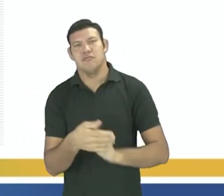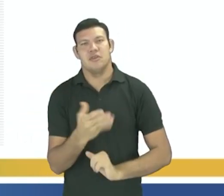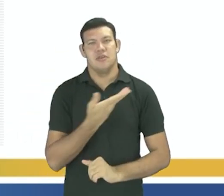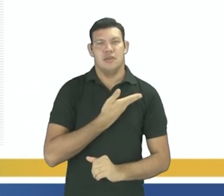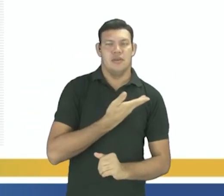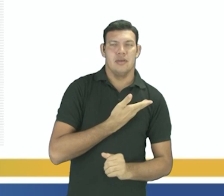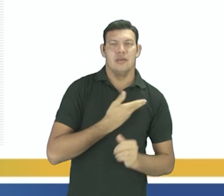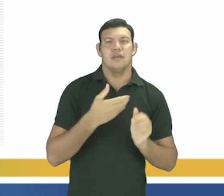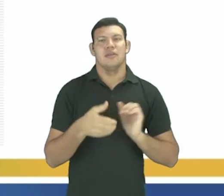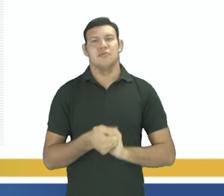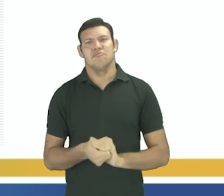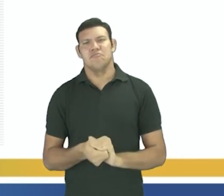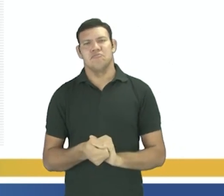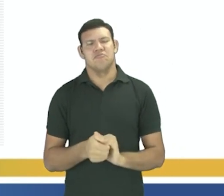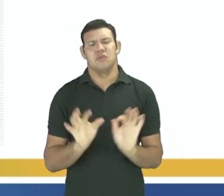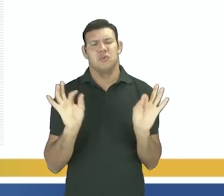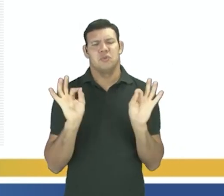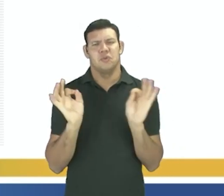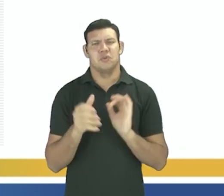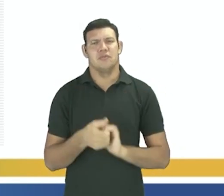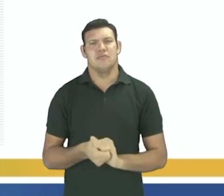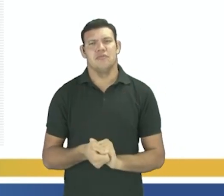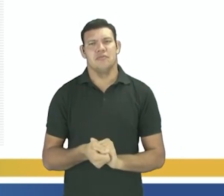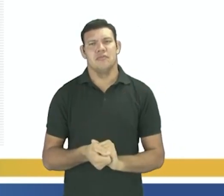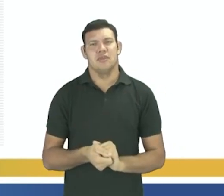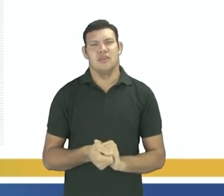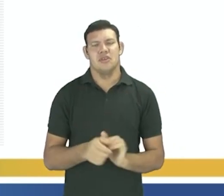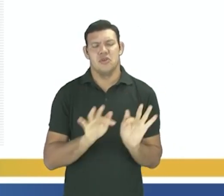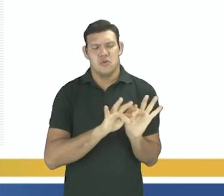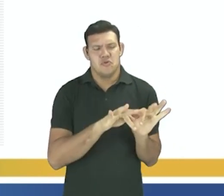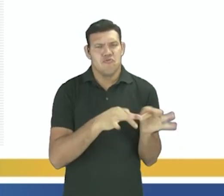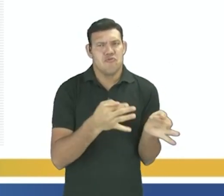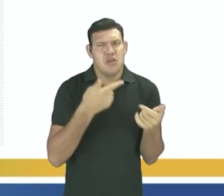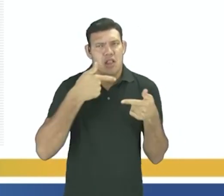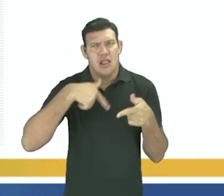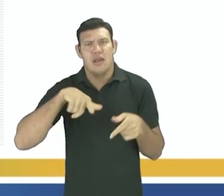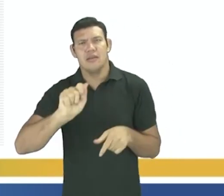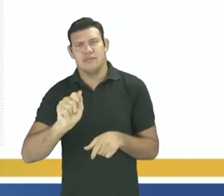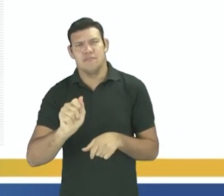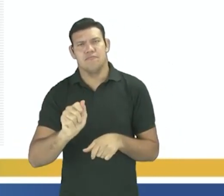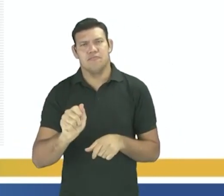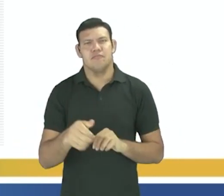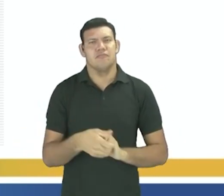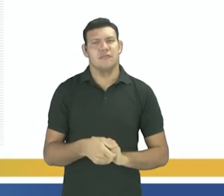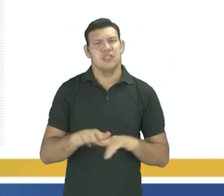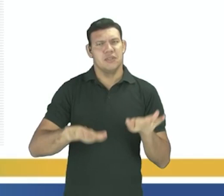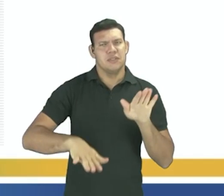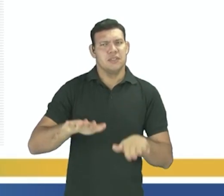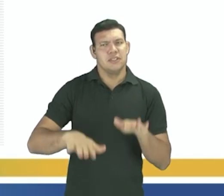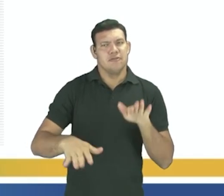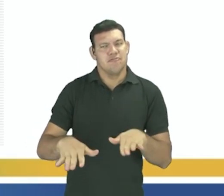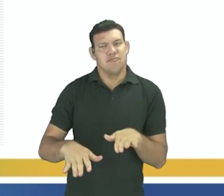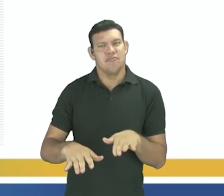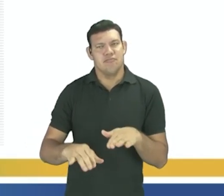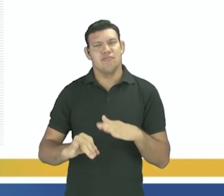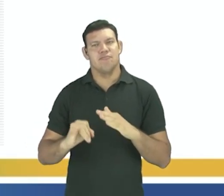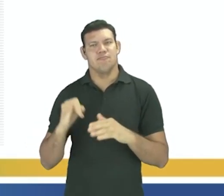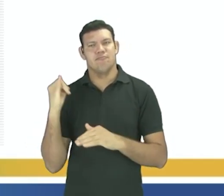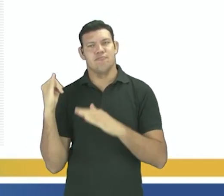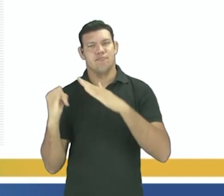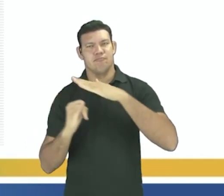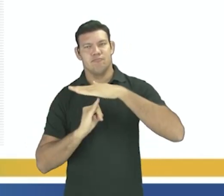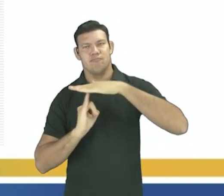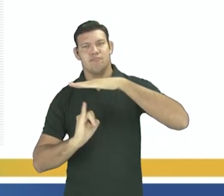Sem excessos e de coloquialidade e às vezes podendo ser até bem formal. essa